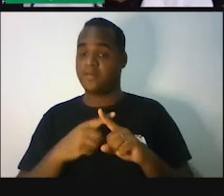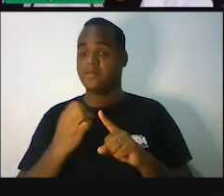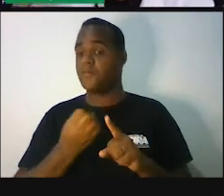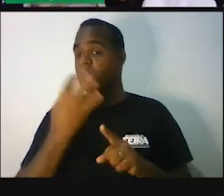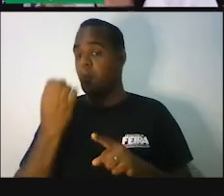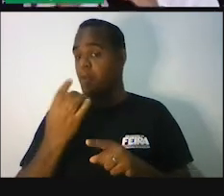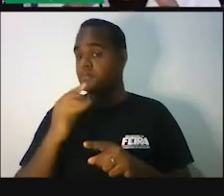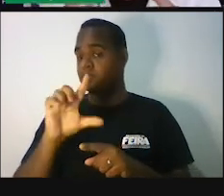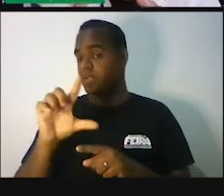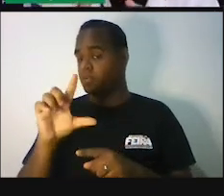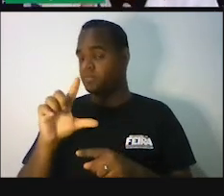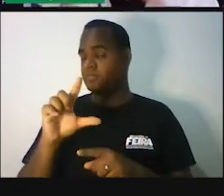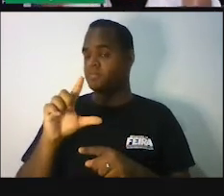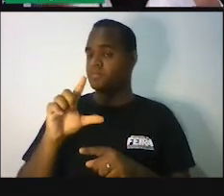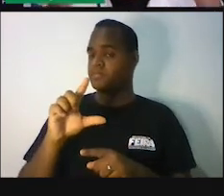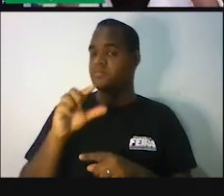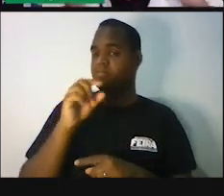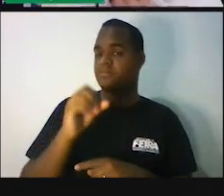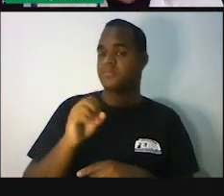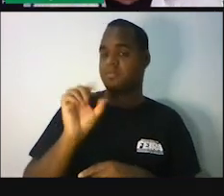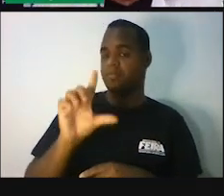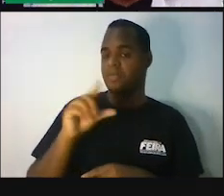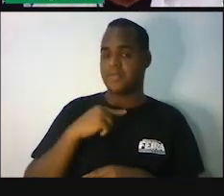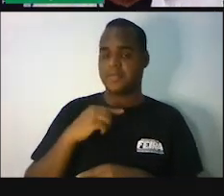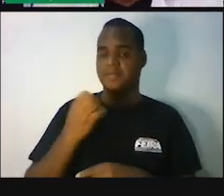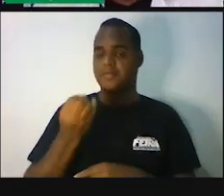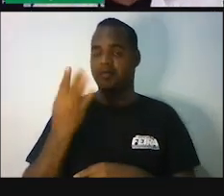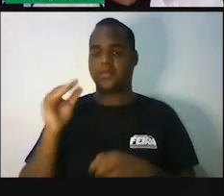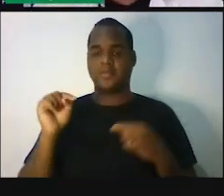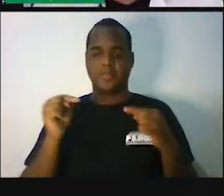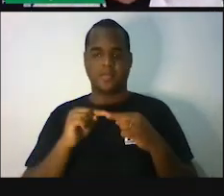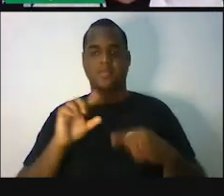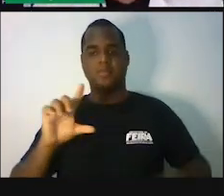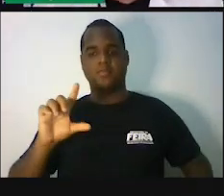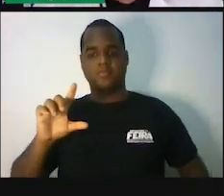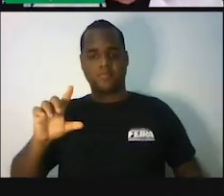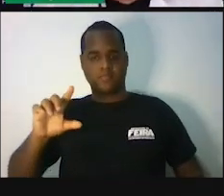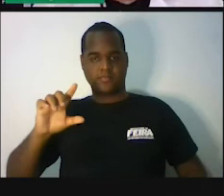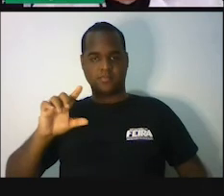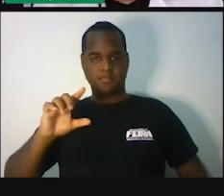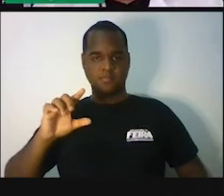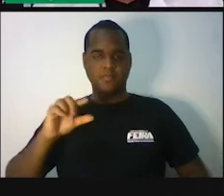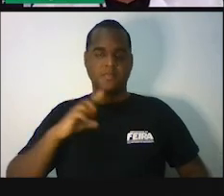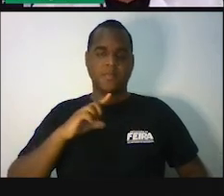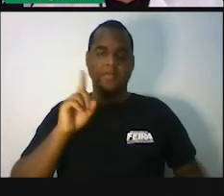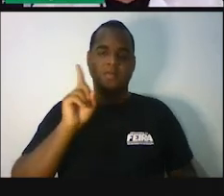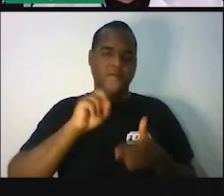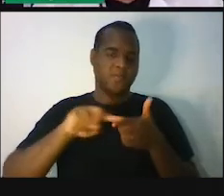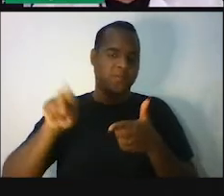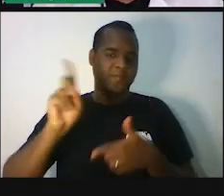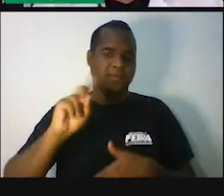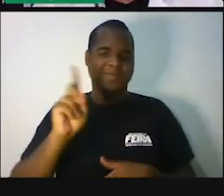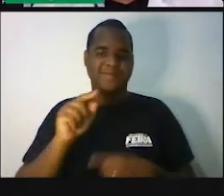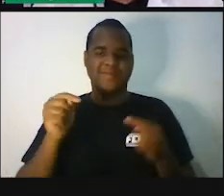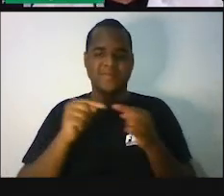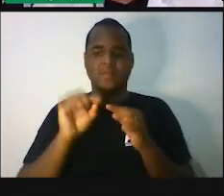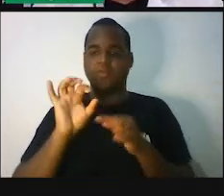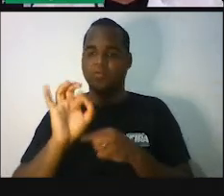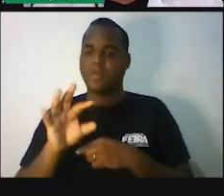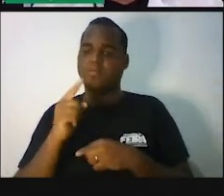litros. A quantidade de litros agora é L. Ah, professor, mas não tem problema. É só pegar